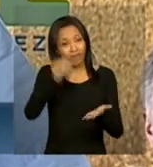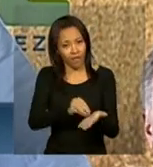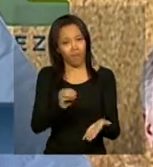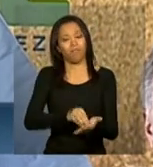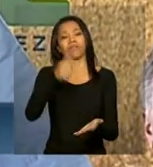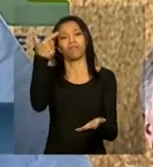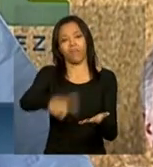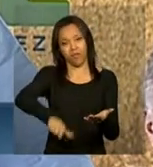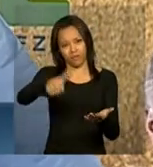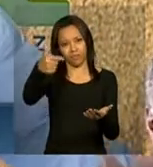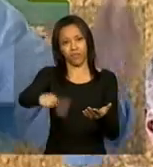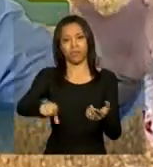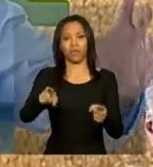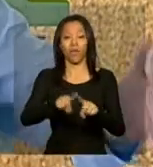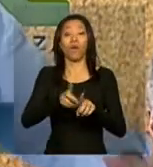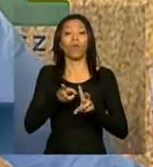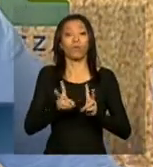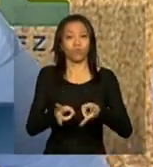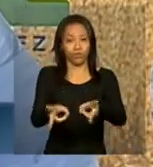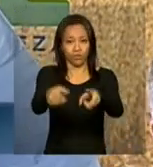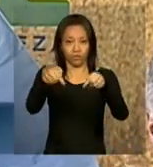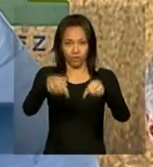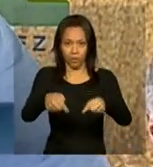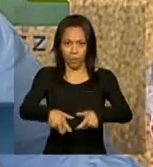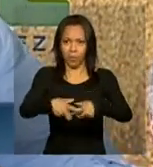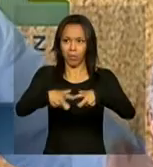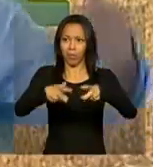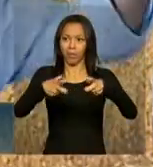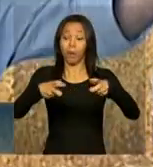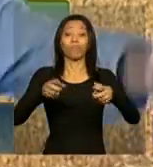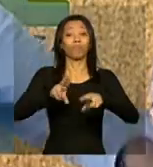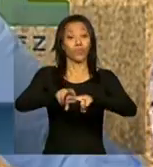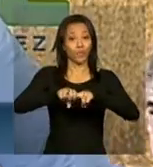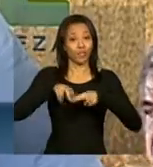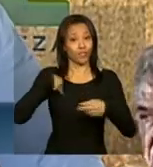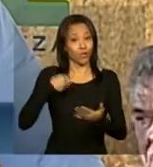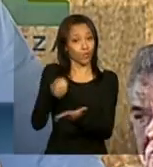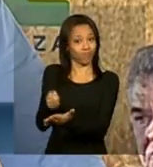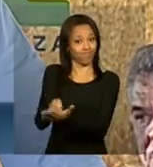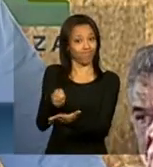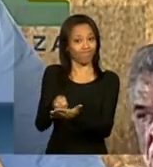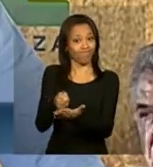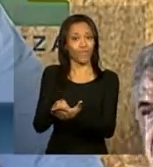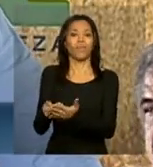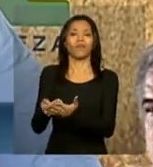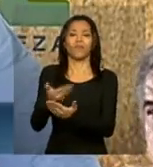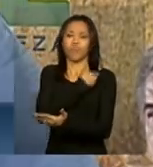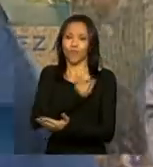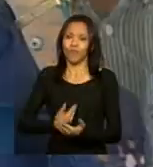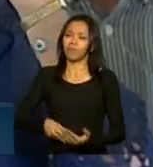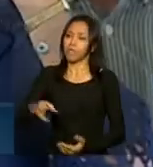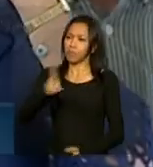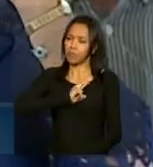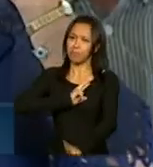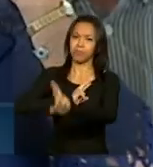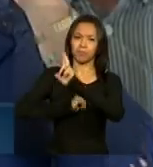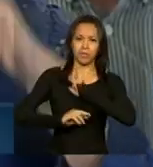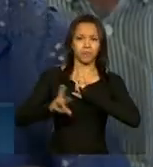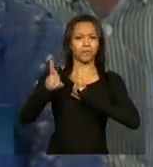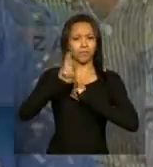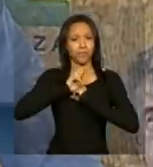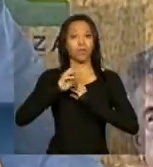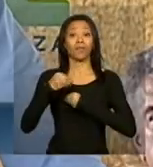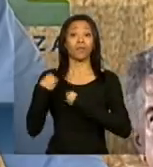para verticalizar. E por isso que estamos cobrando e o governo nos atendendo no maior programa